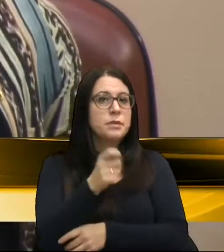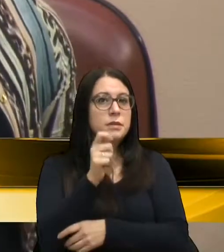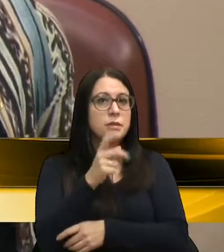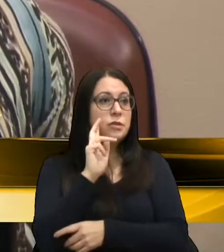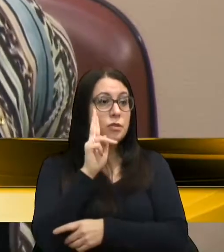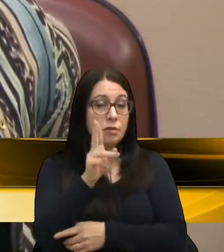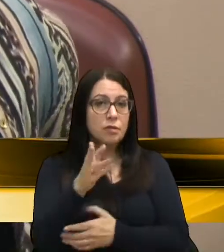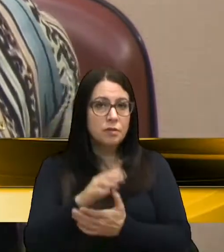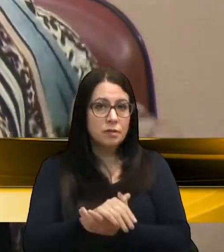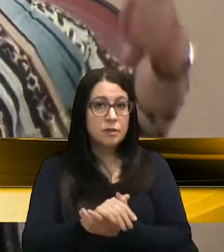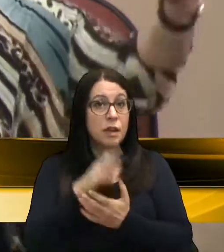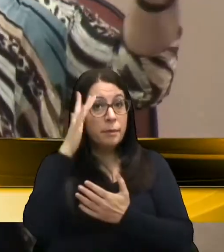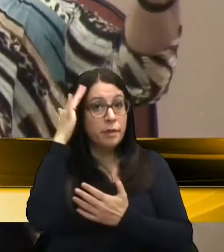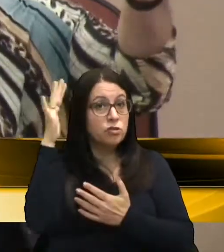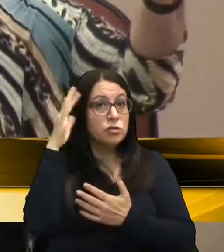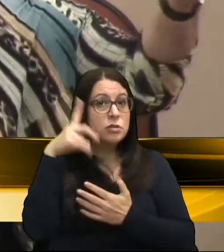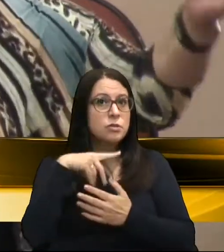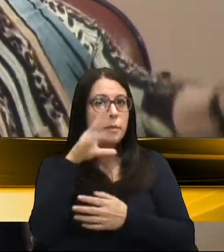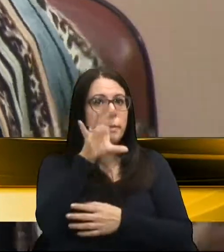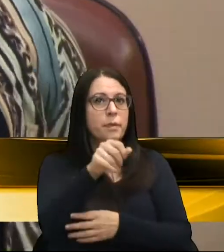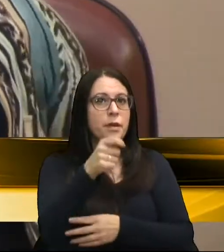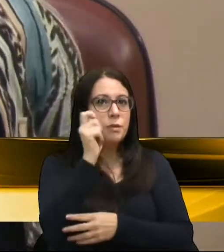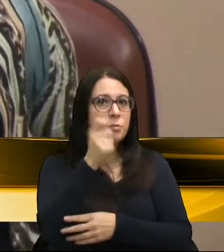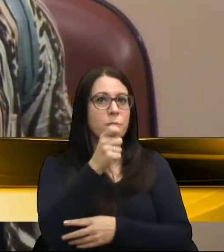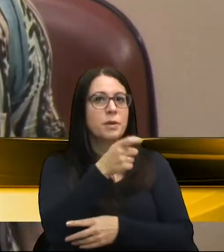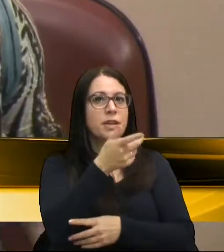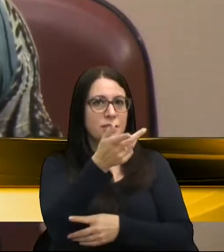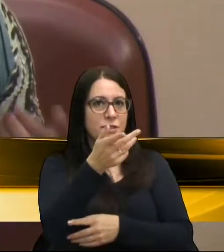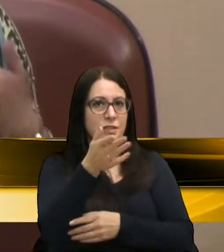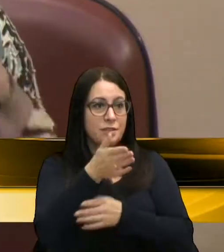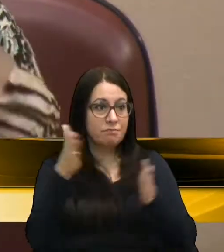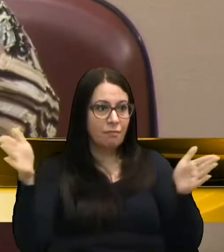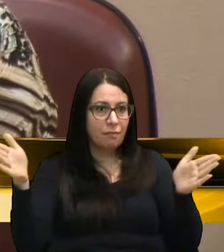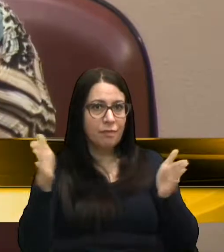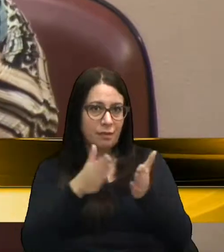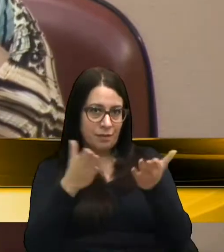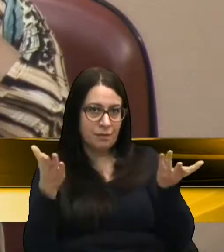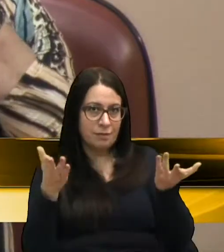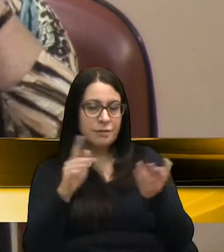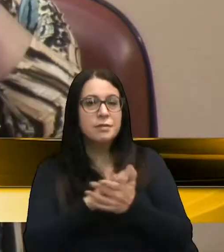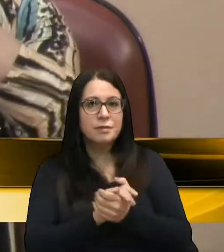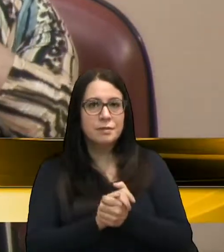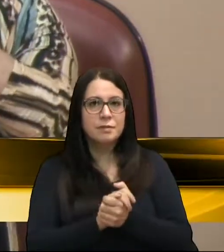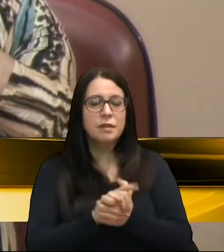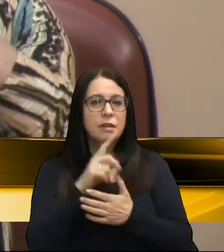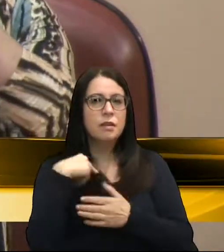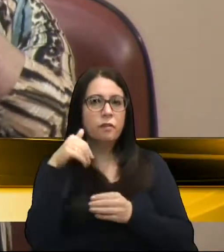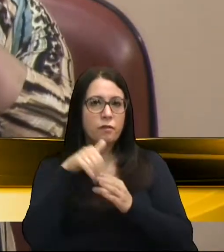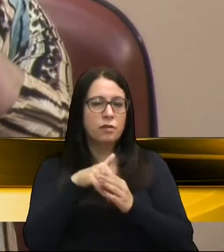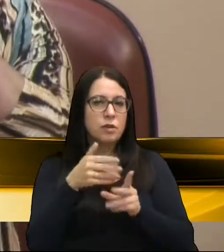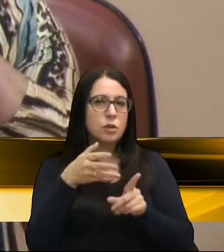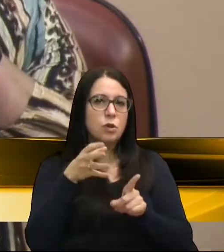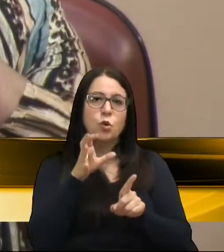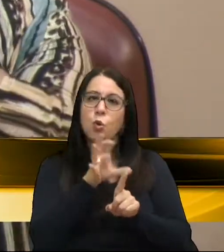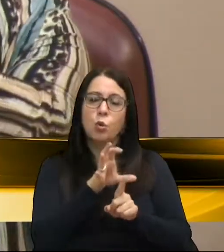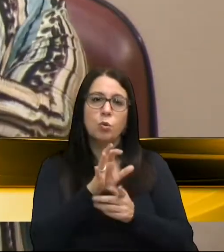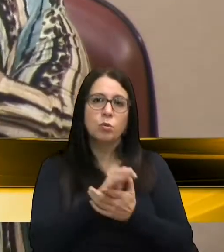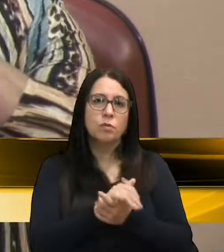diz, imagina se tu pegasse um peixe desse. Então, eu votarei